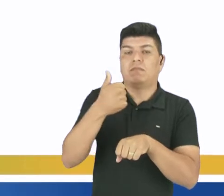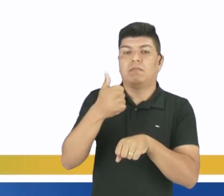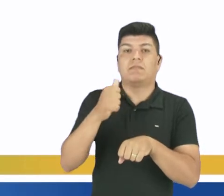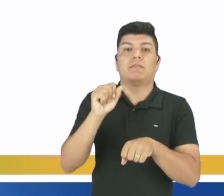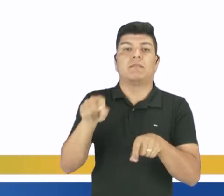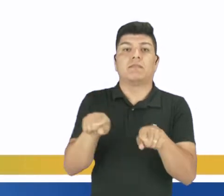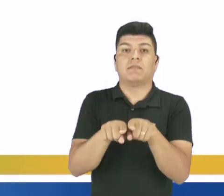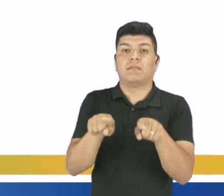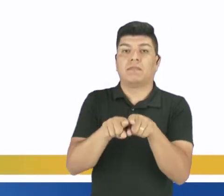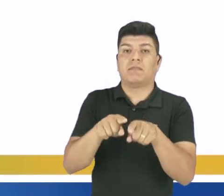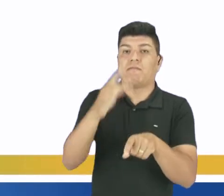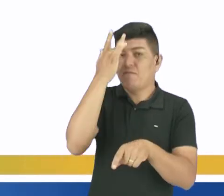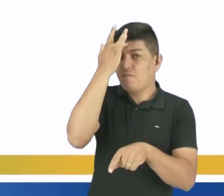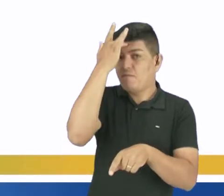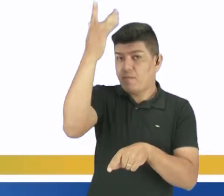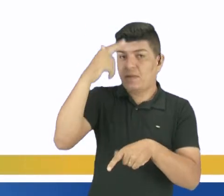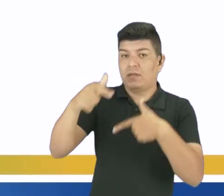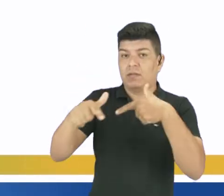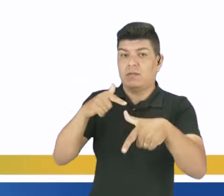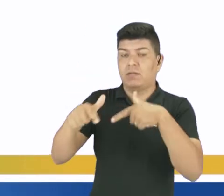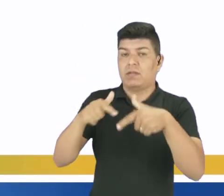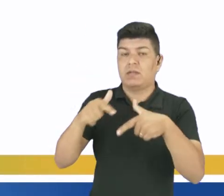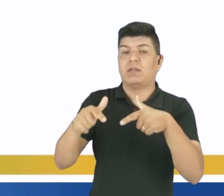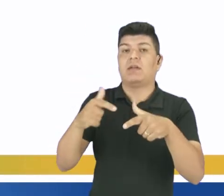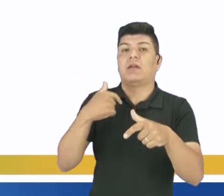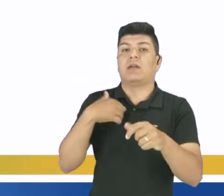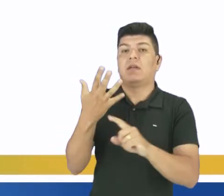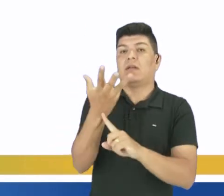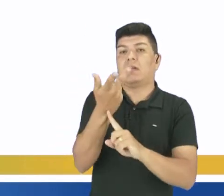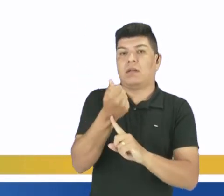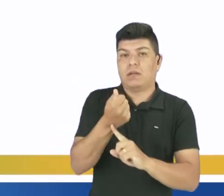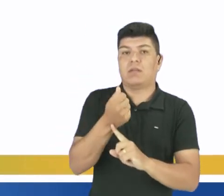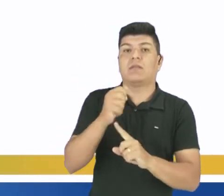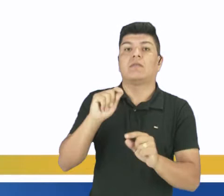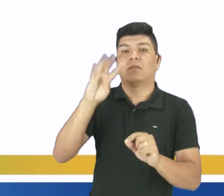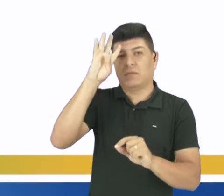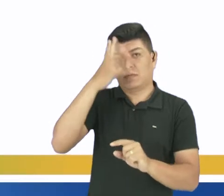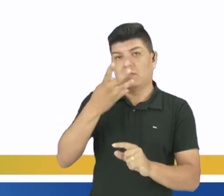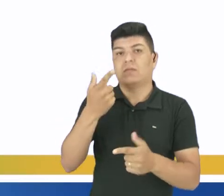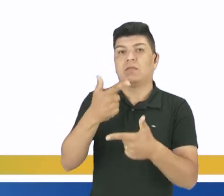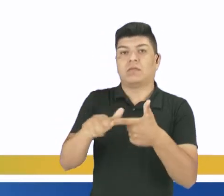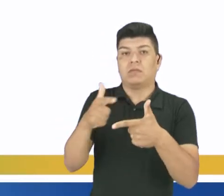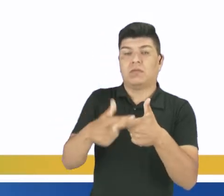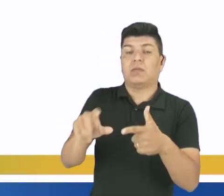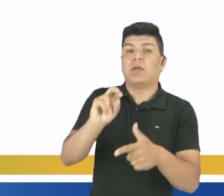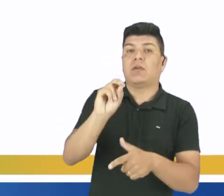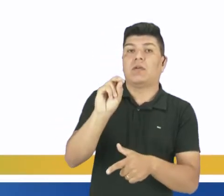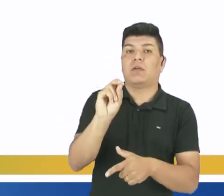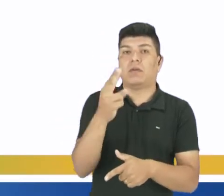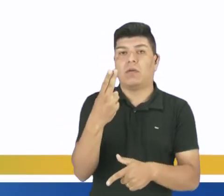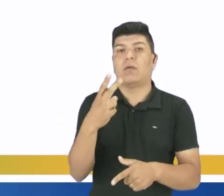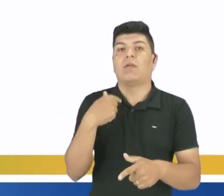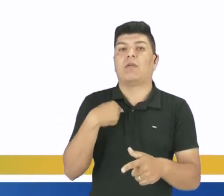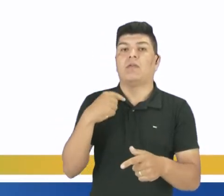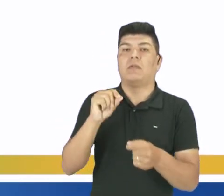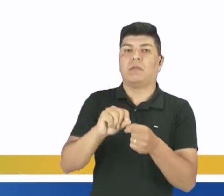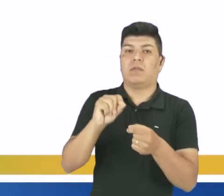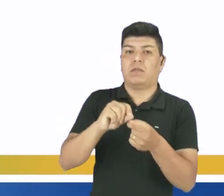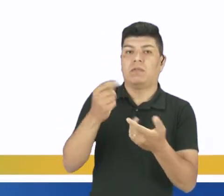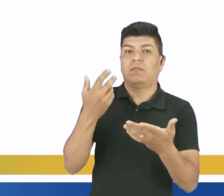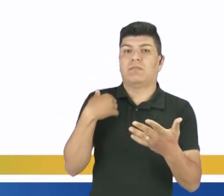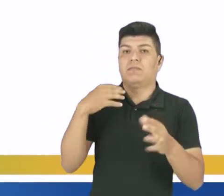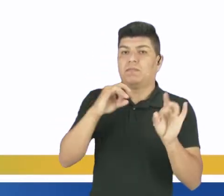ou facilitar o trabalho com a arte, a resolução de um problema ou a execução de uma